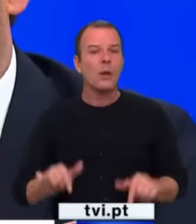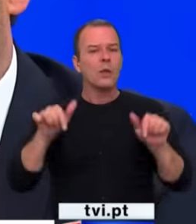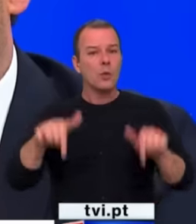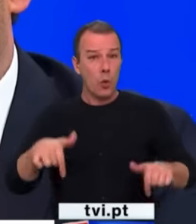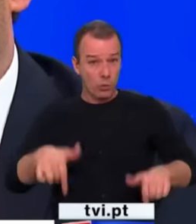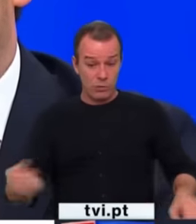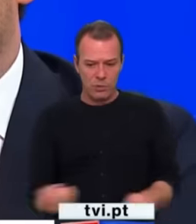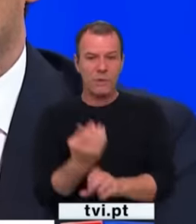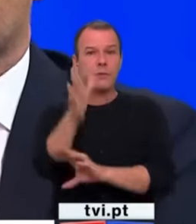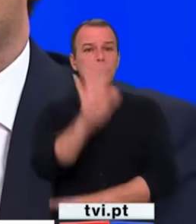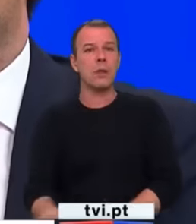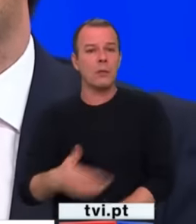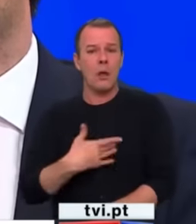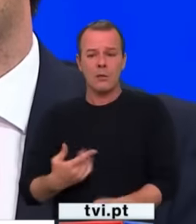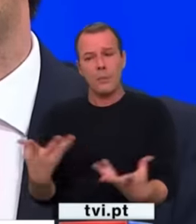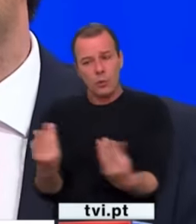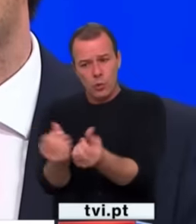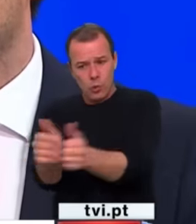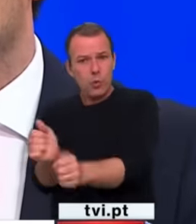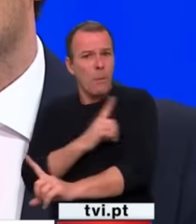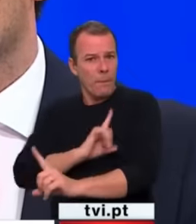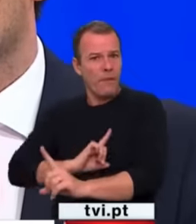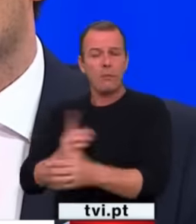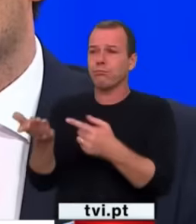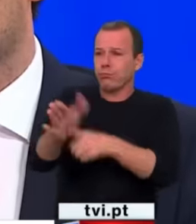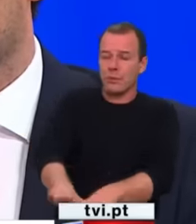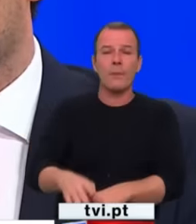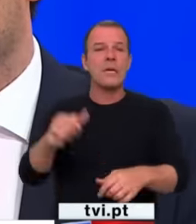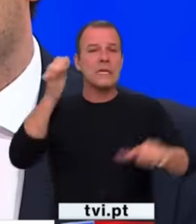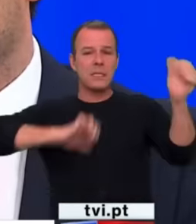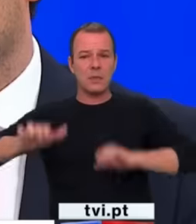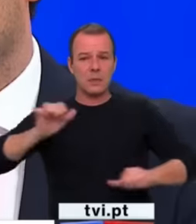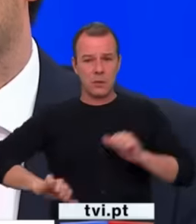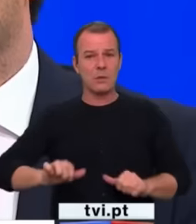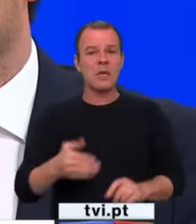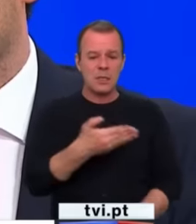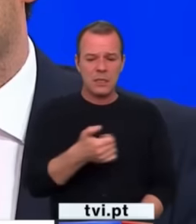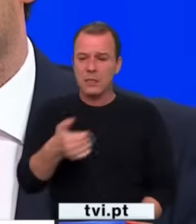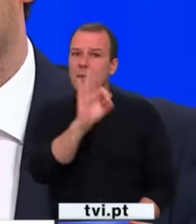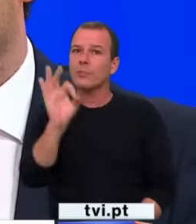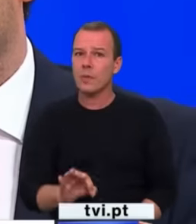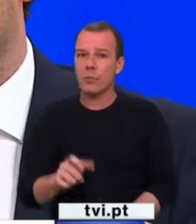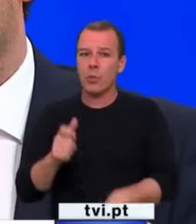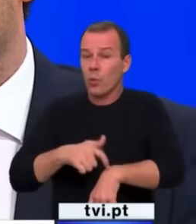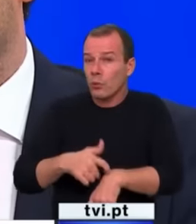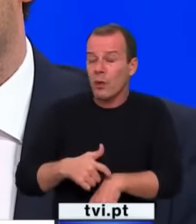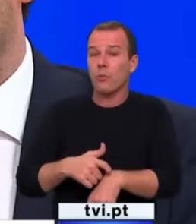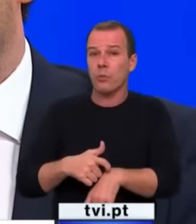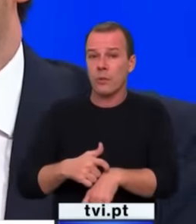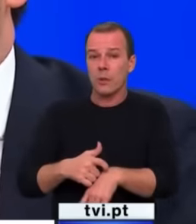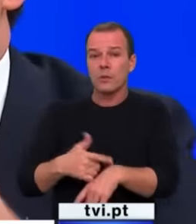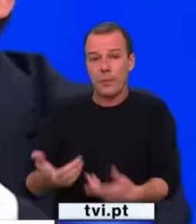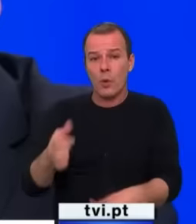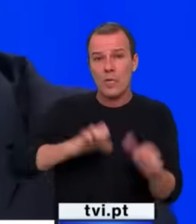Serviço Nacional de Saúde trabalha com o setor privado. No caso das cirurgias, quando se atinge 75% do tempo de referência para uma determinada